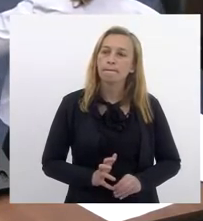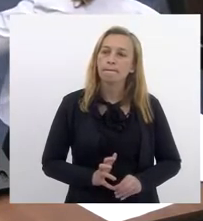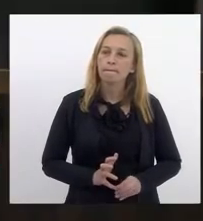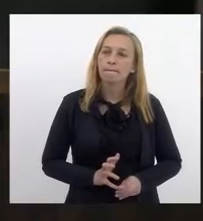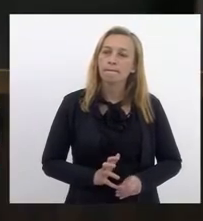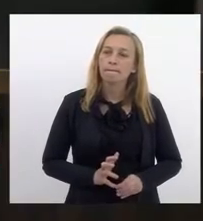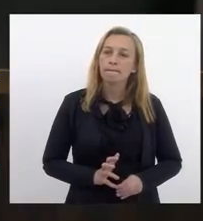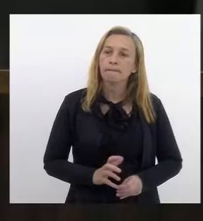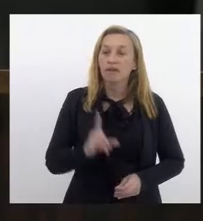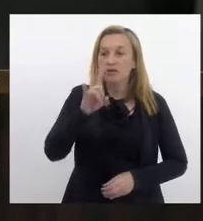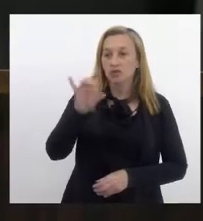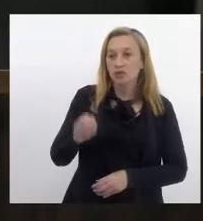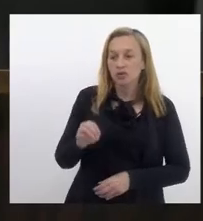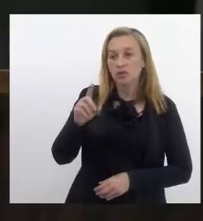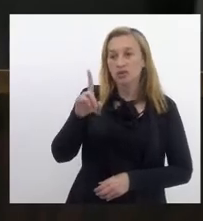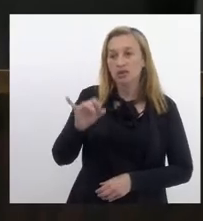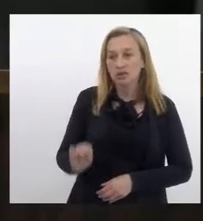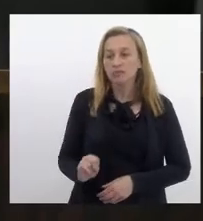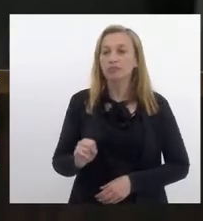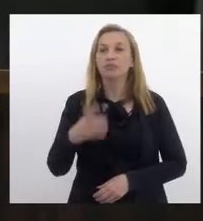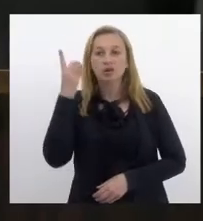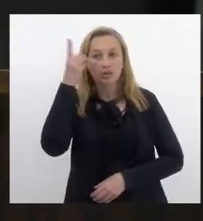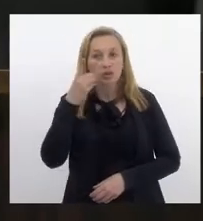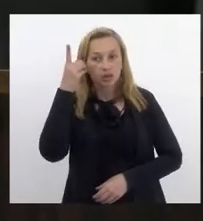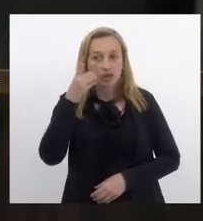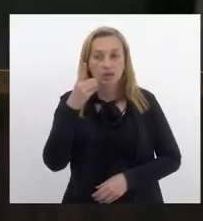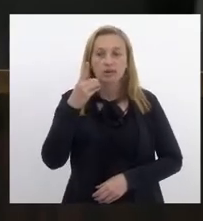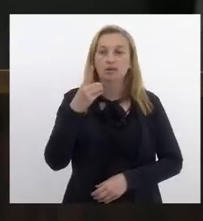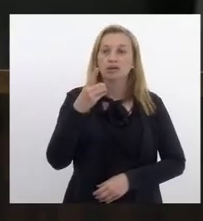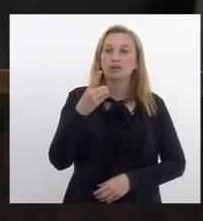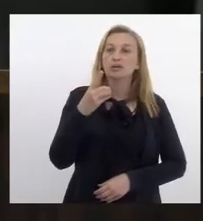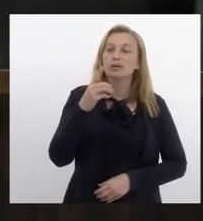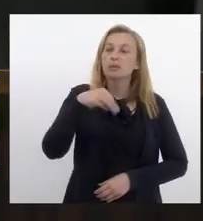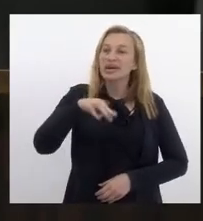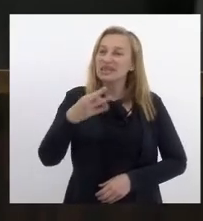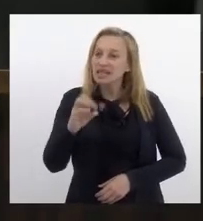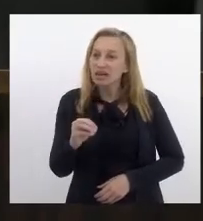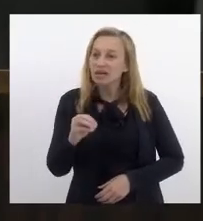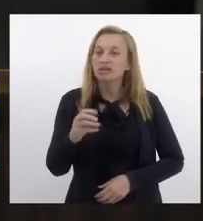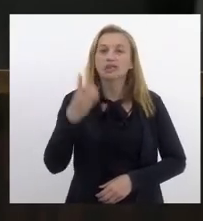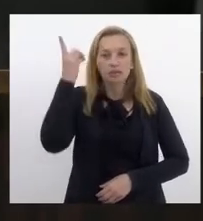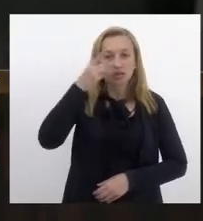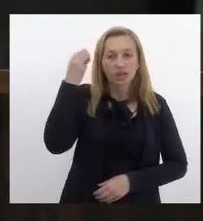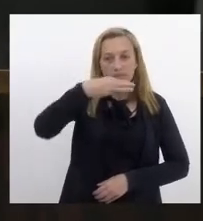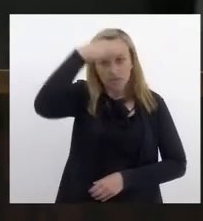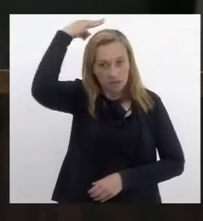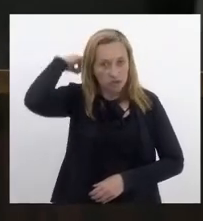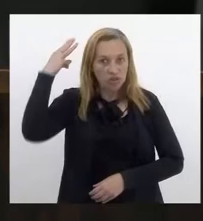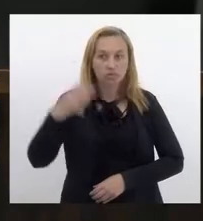Deputado Dionísio Lins, deputado Marcelo Dino. Deputado Marcelo, deputado Márcio Pacheco.